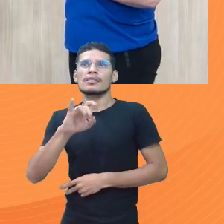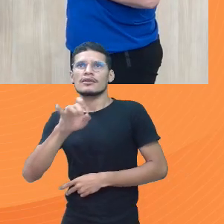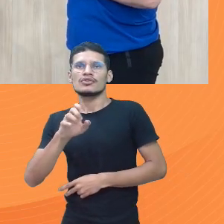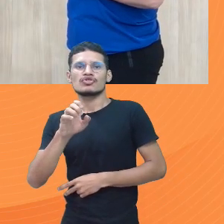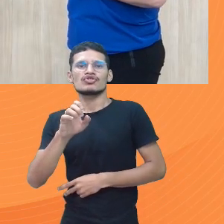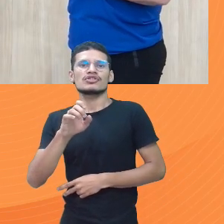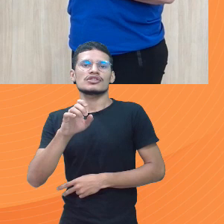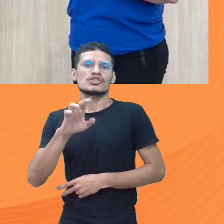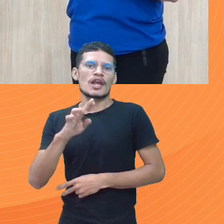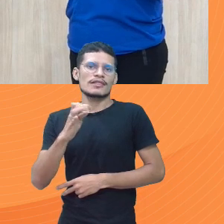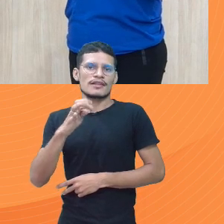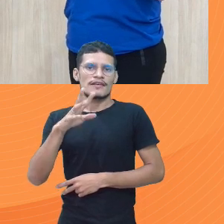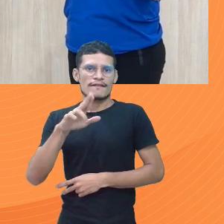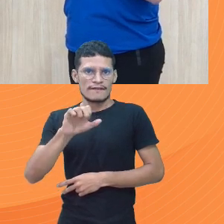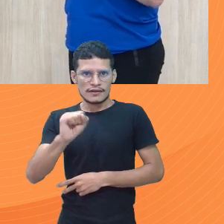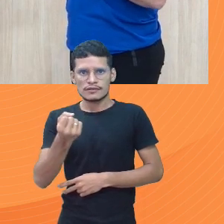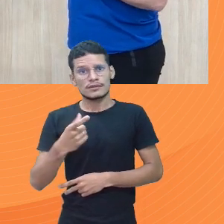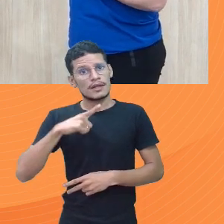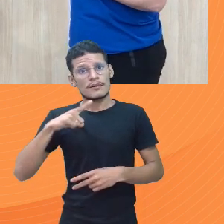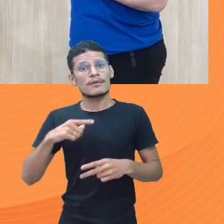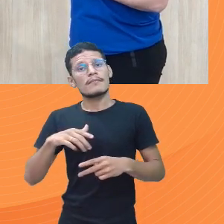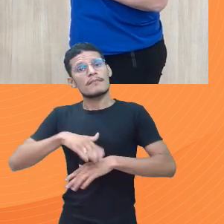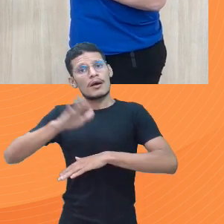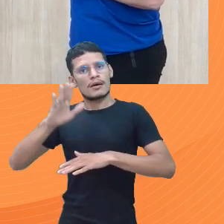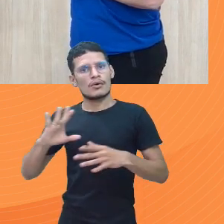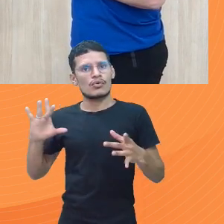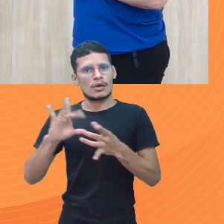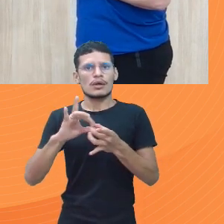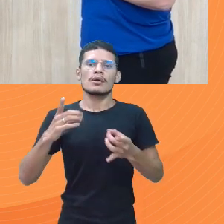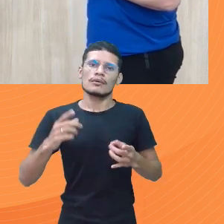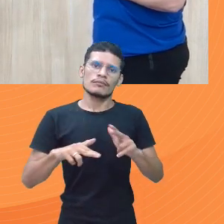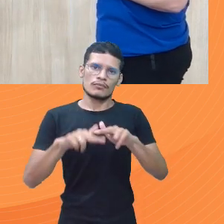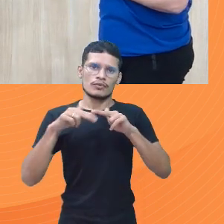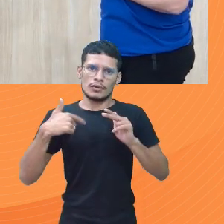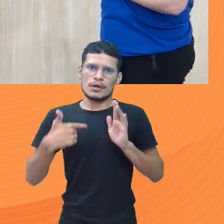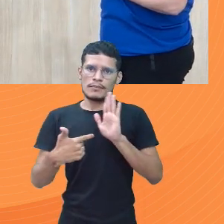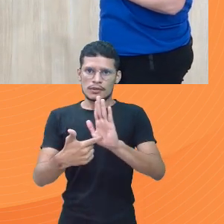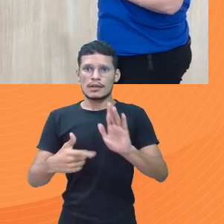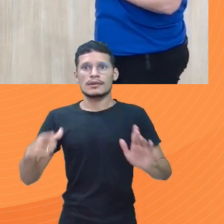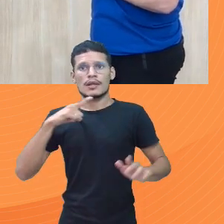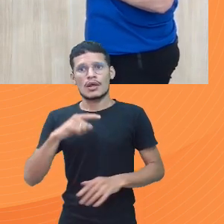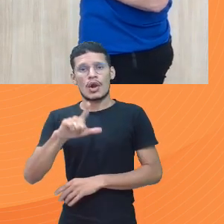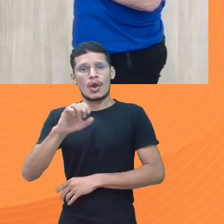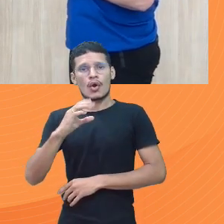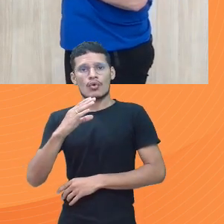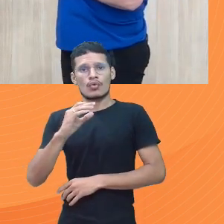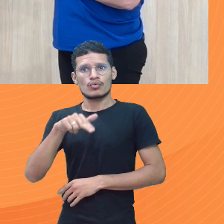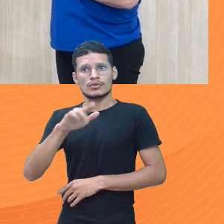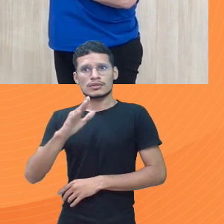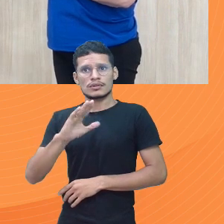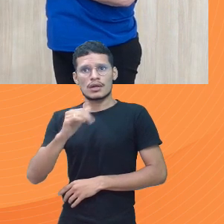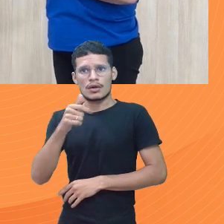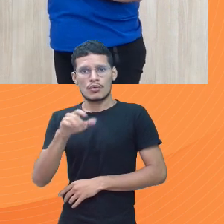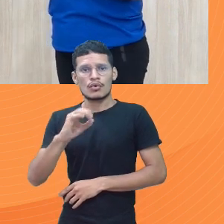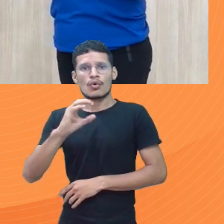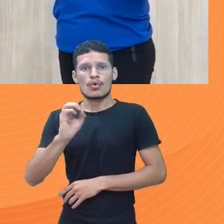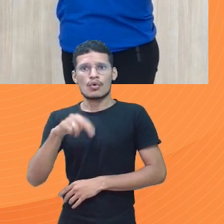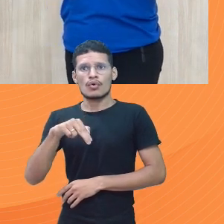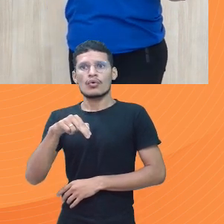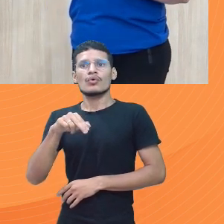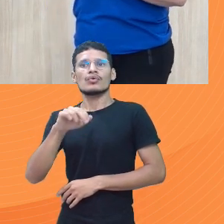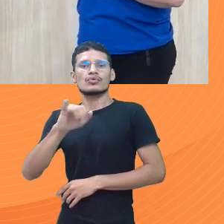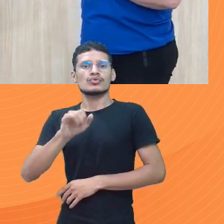nós estamos falando mais de conectivos, não é? E aí nós temos as locuções conjuncionais, que além disso,